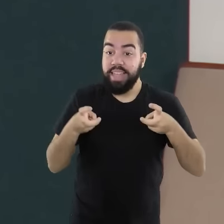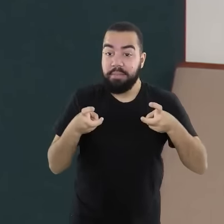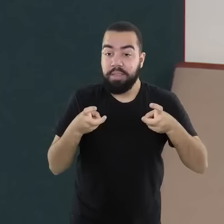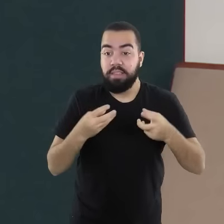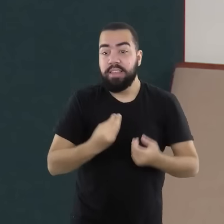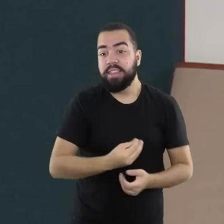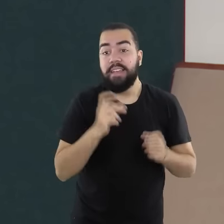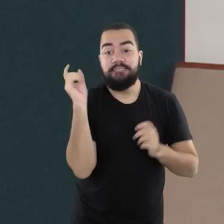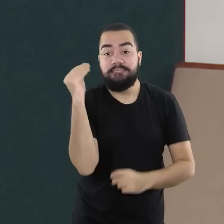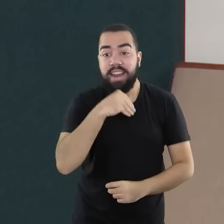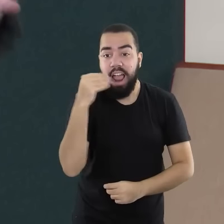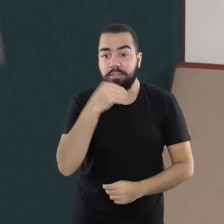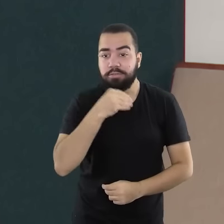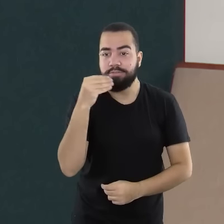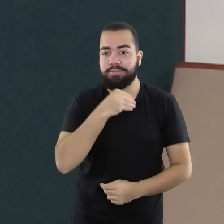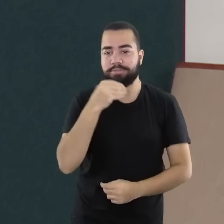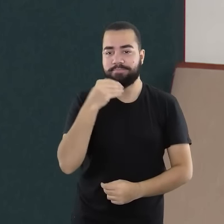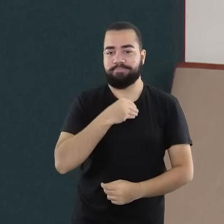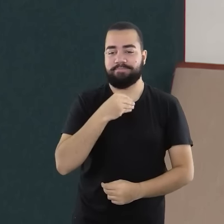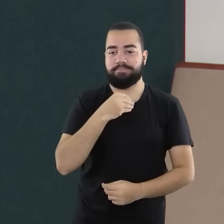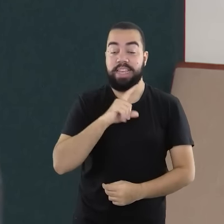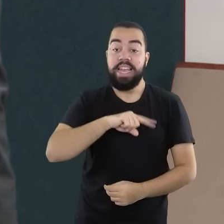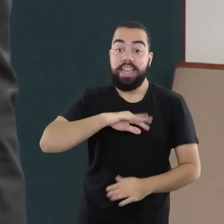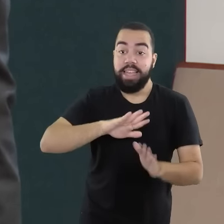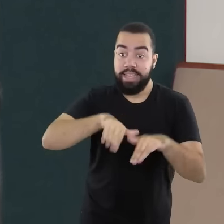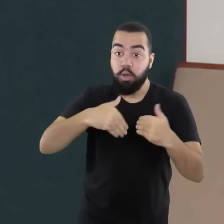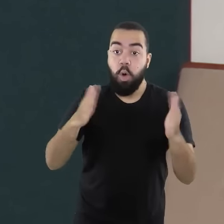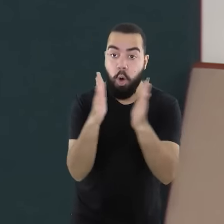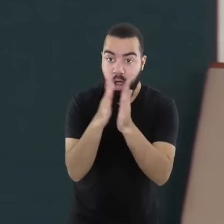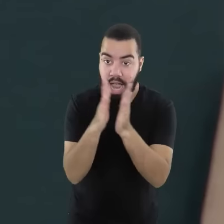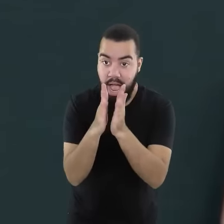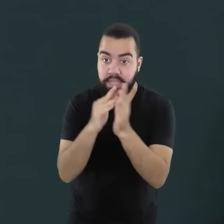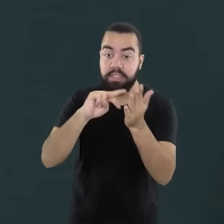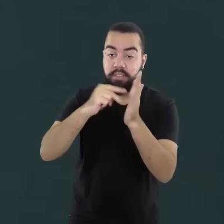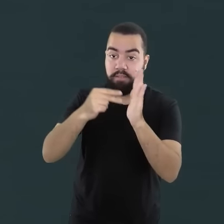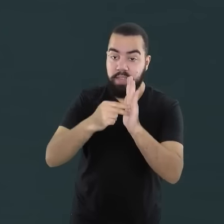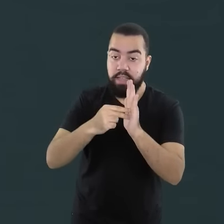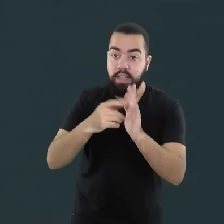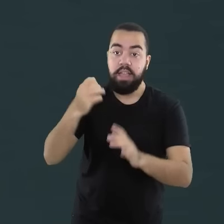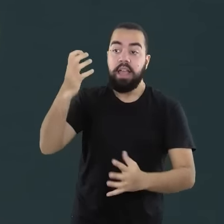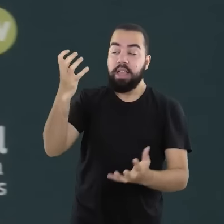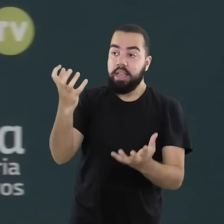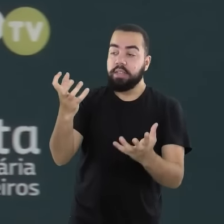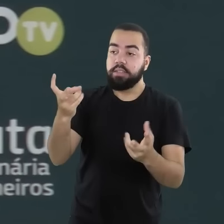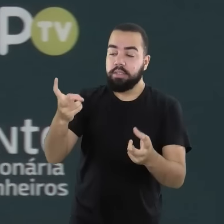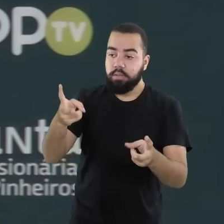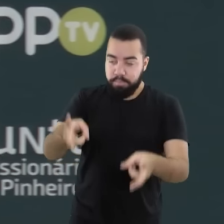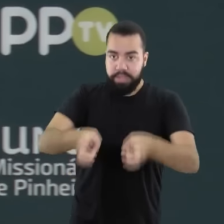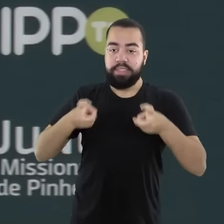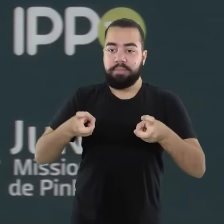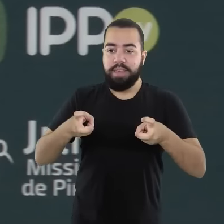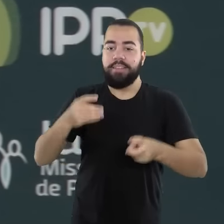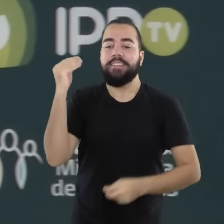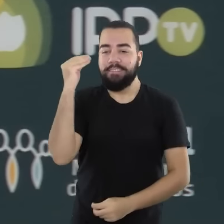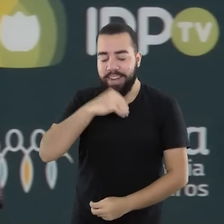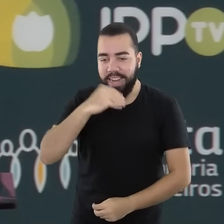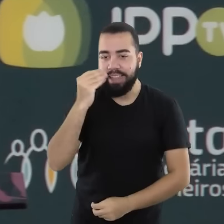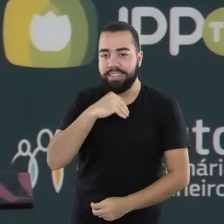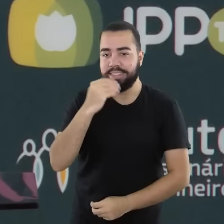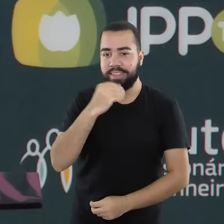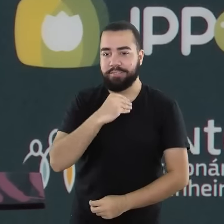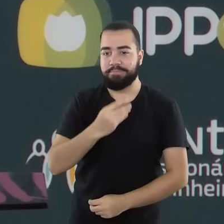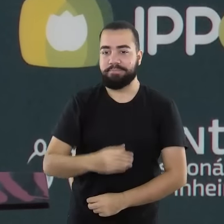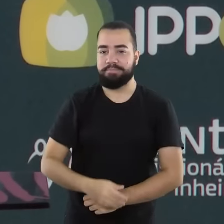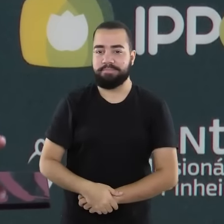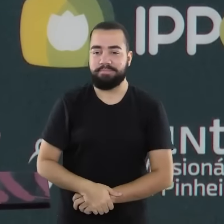a primeira coisa que você faz é o quê? Orar. Orar é a maior declaração de incompetência do homem, da